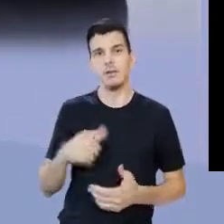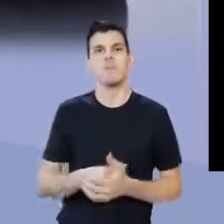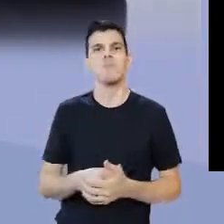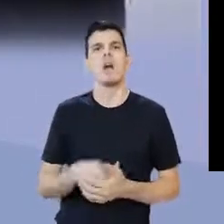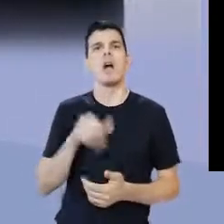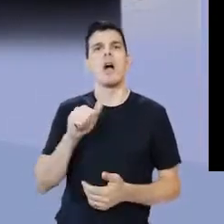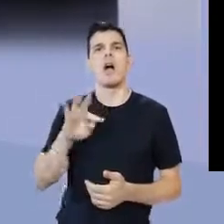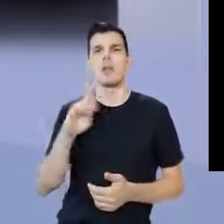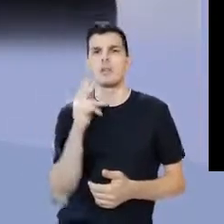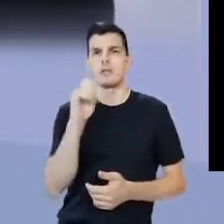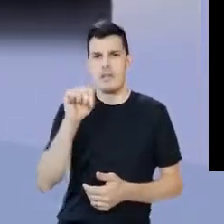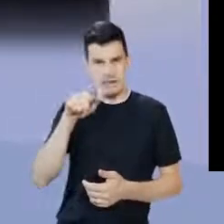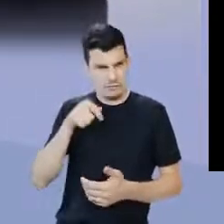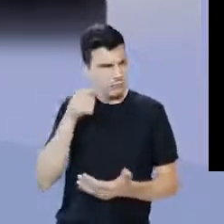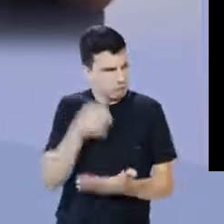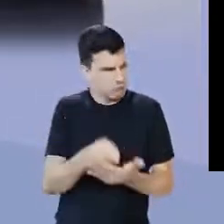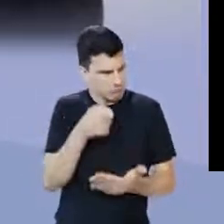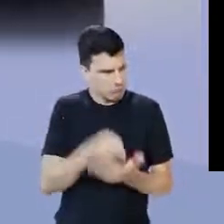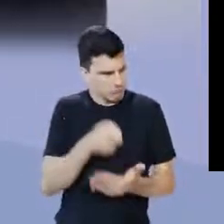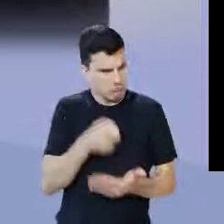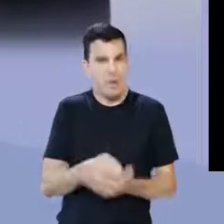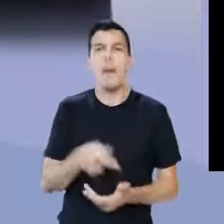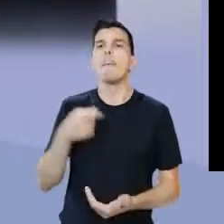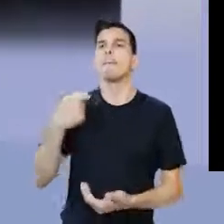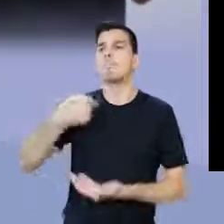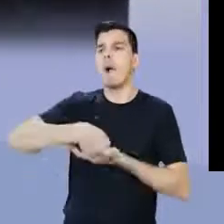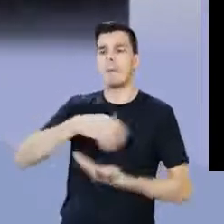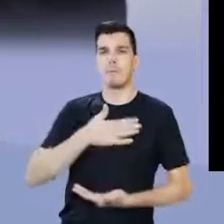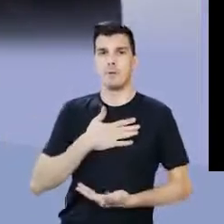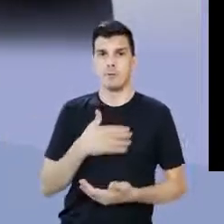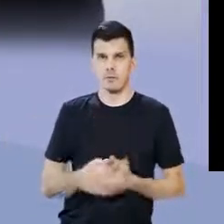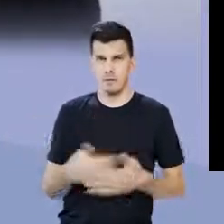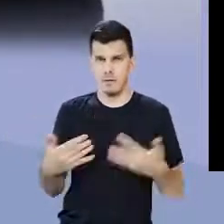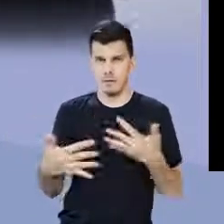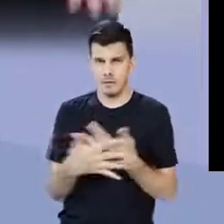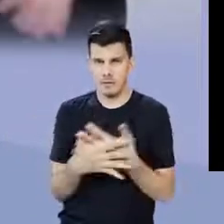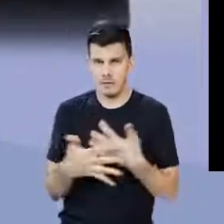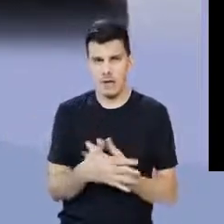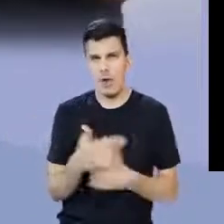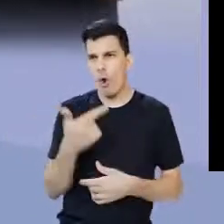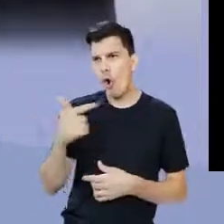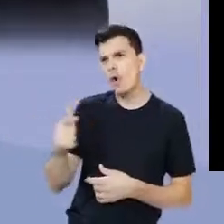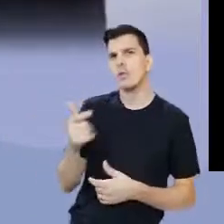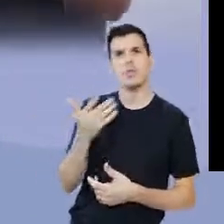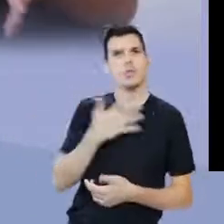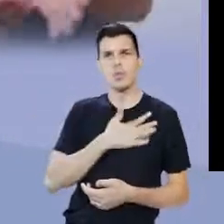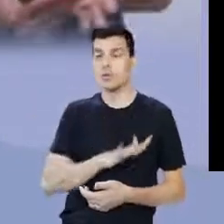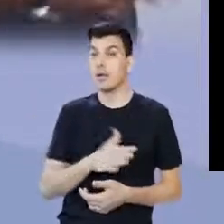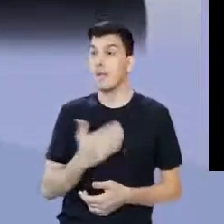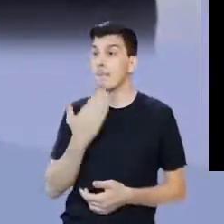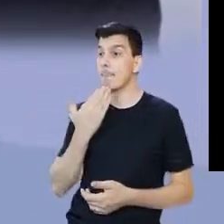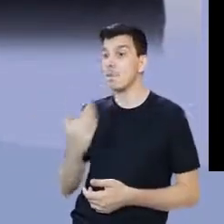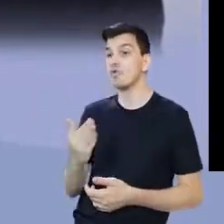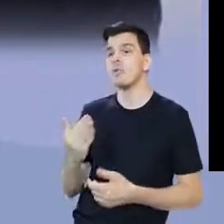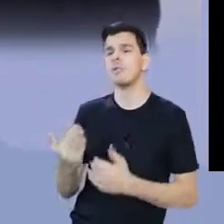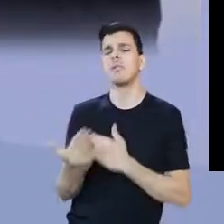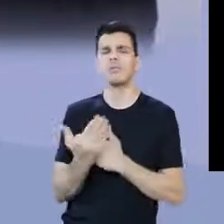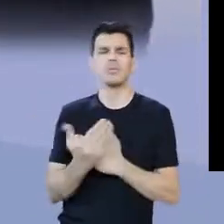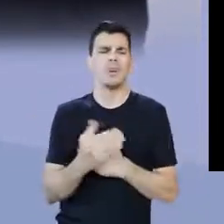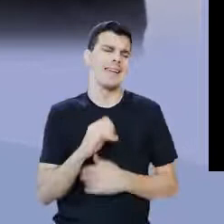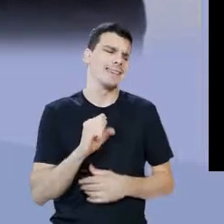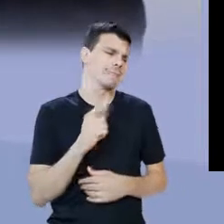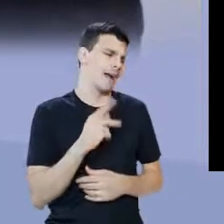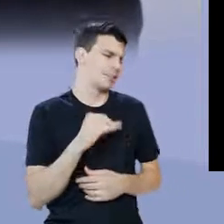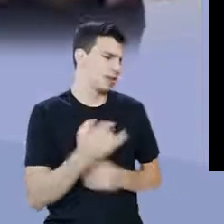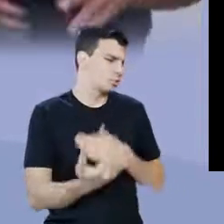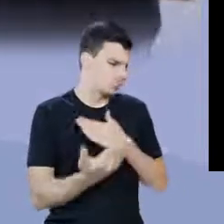Atenas continuou, ainda cobrando ouro e prata. Uma cidade chamada de Tebas não gostou dessa cobrança e vai pedir ajuda a Esparta. Ô, Esparta, ajuda